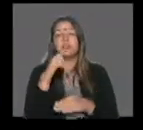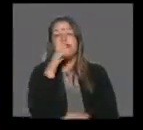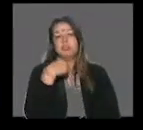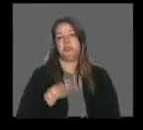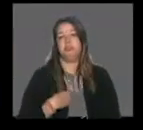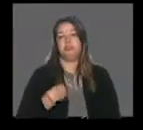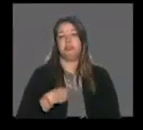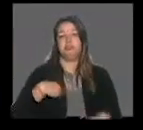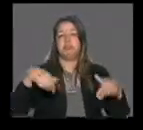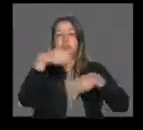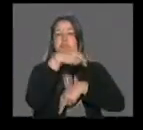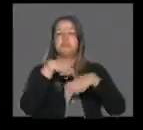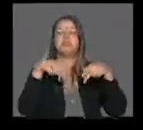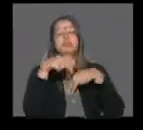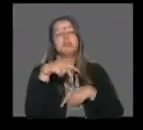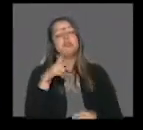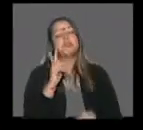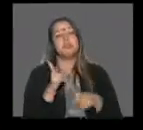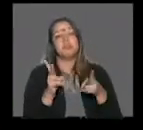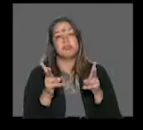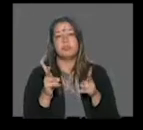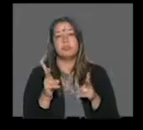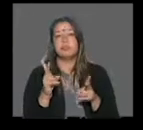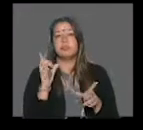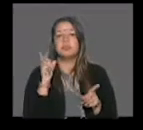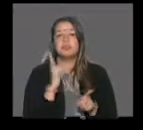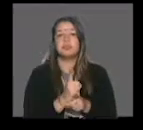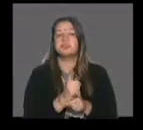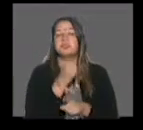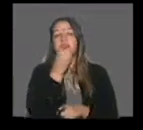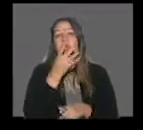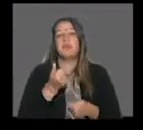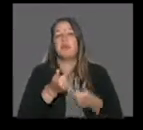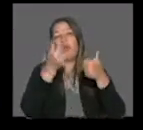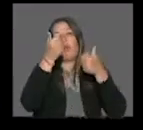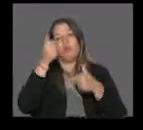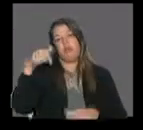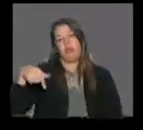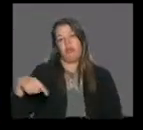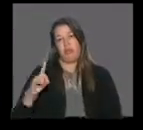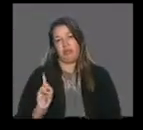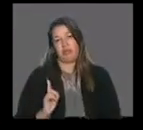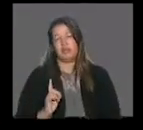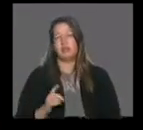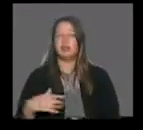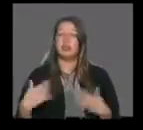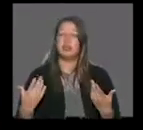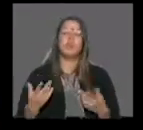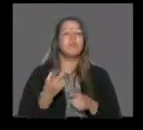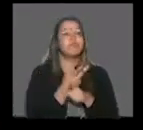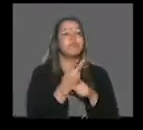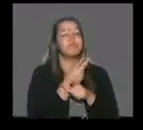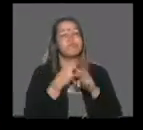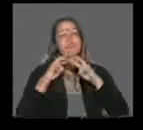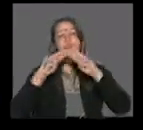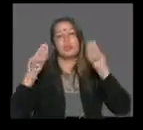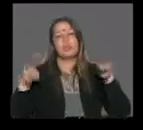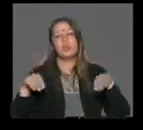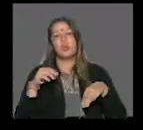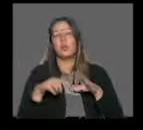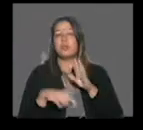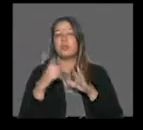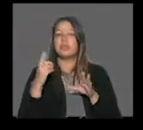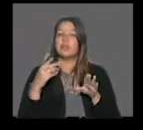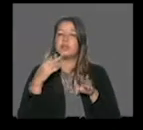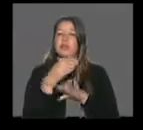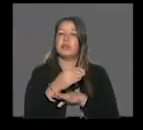eu rodava por lá, não encontrei nada que não fosse tão bom ou melhor do que aqui e fiquei rodando muitos museus. E